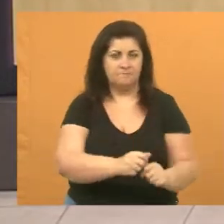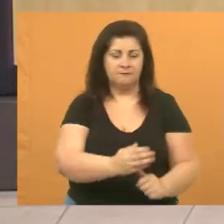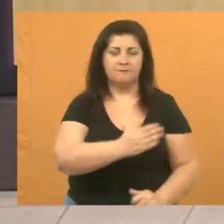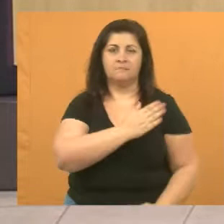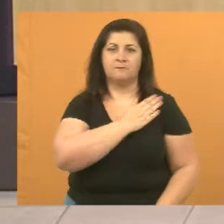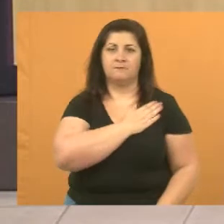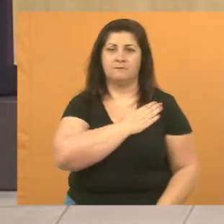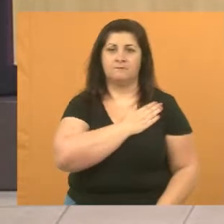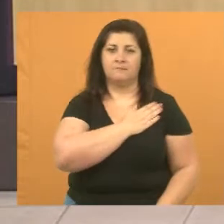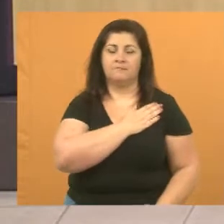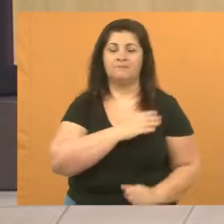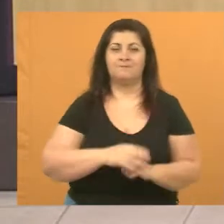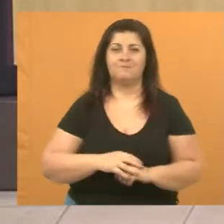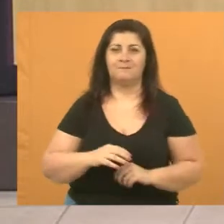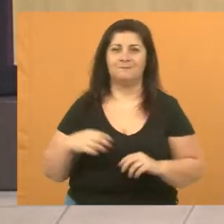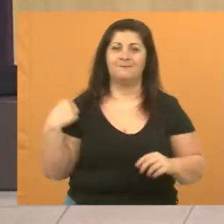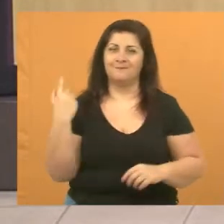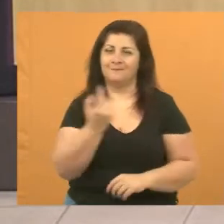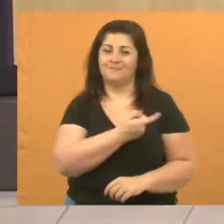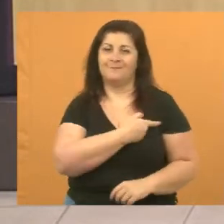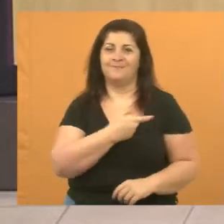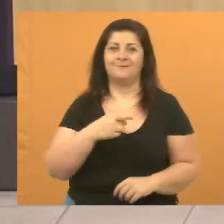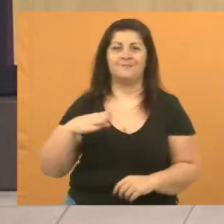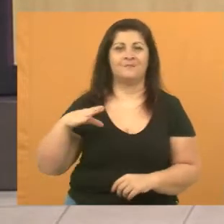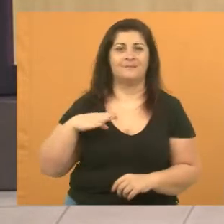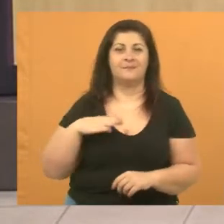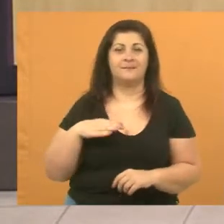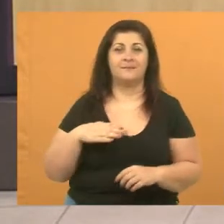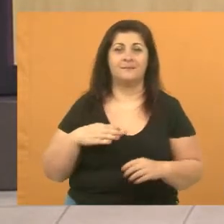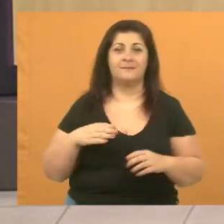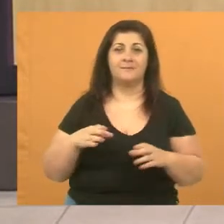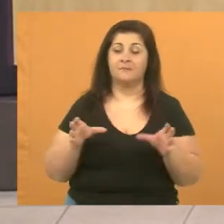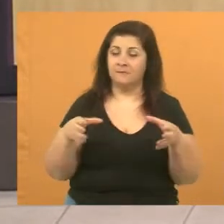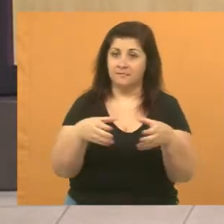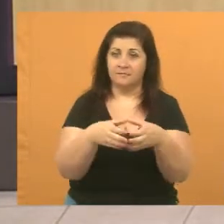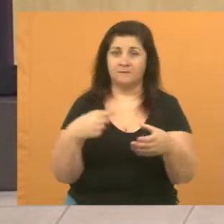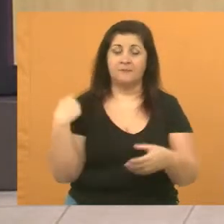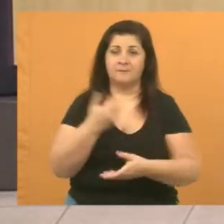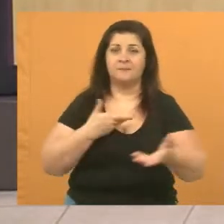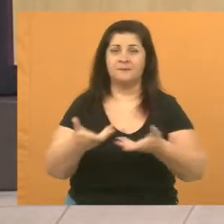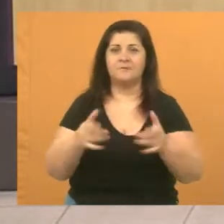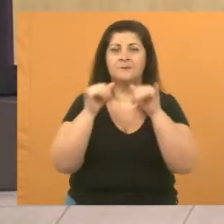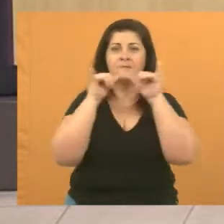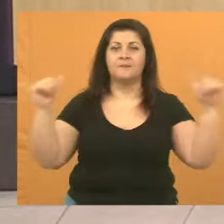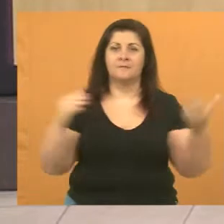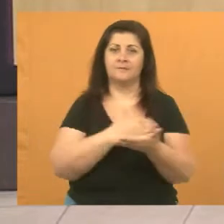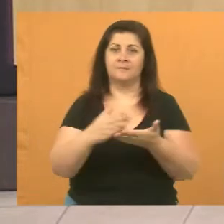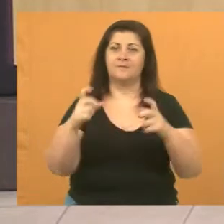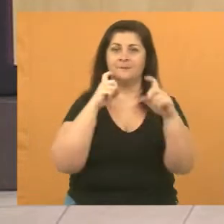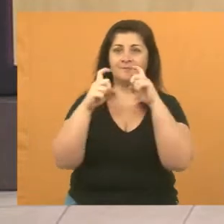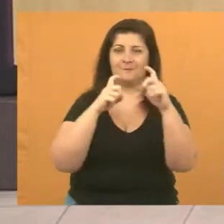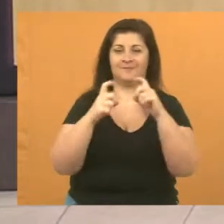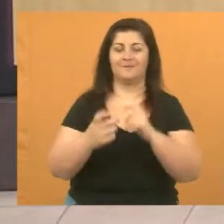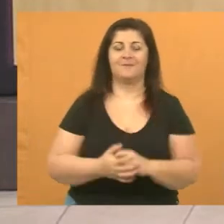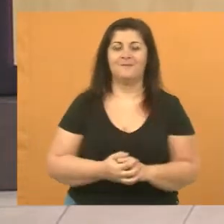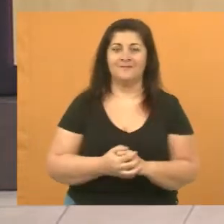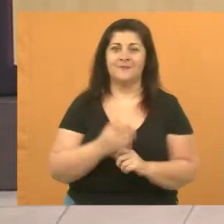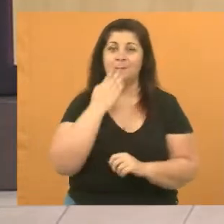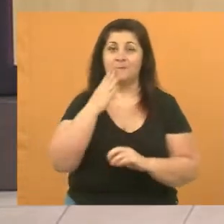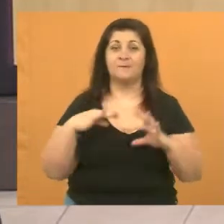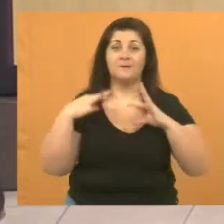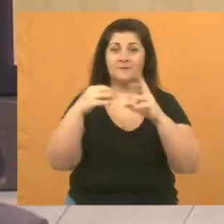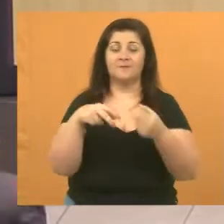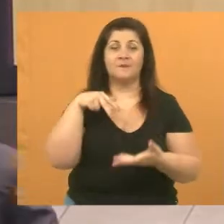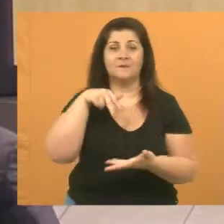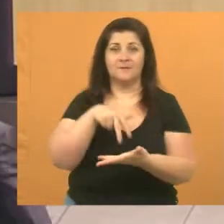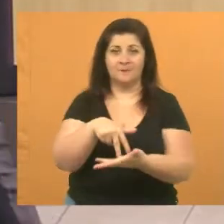voltado à nossa pátria, à nossa cidade e à comunidade a que servimos, declaro aberta a presente sessão ordinária e peço a todos